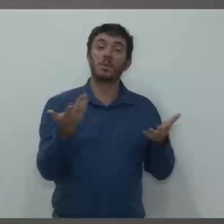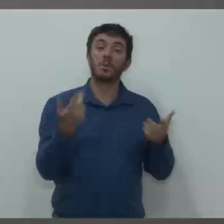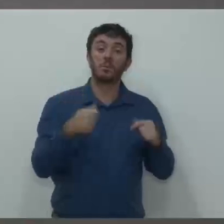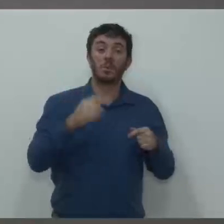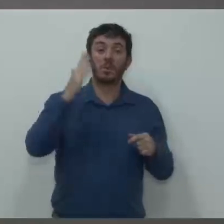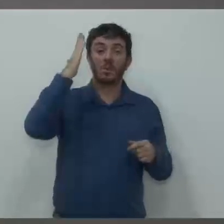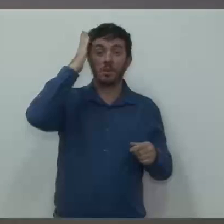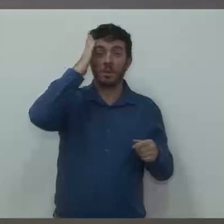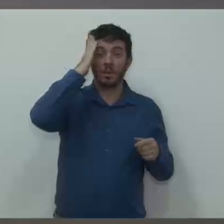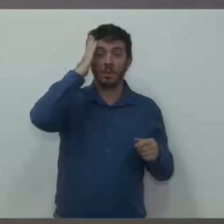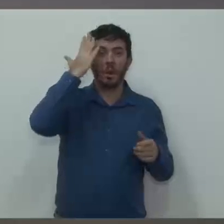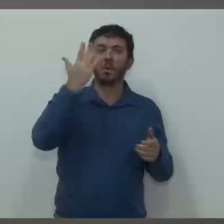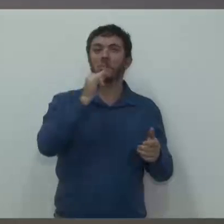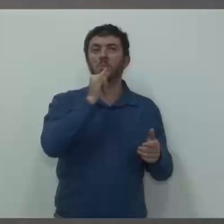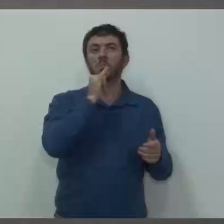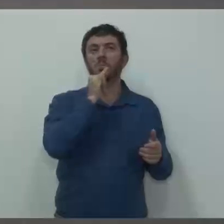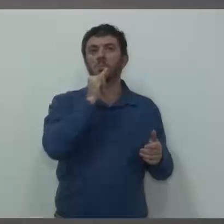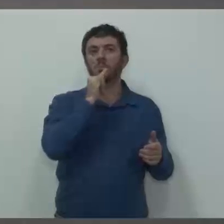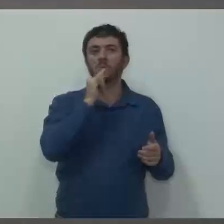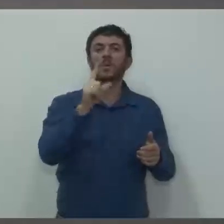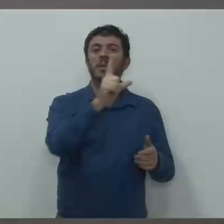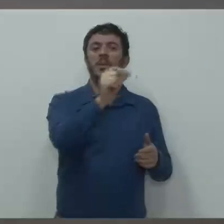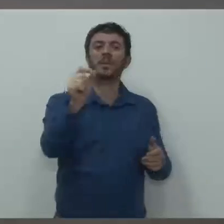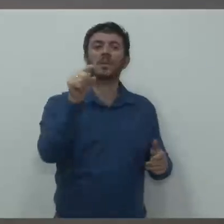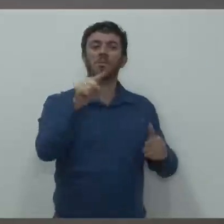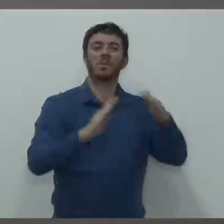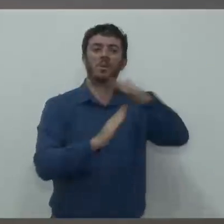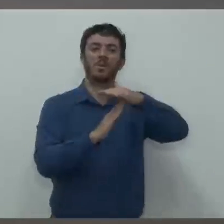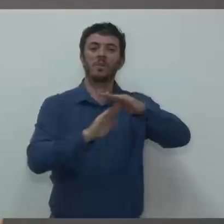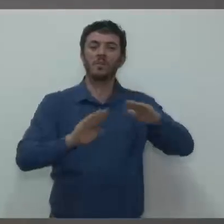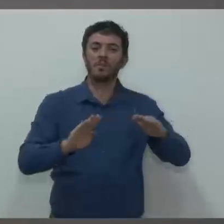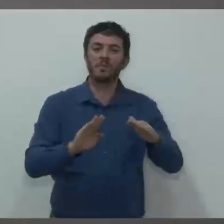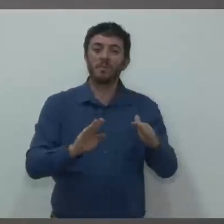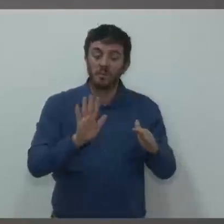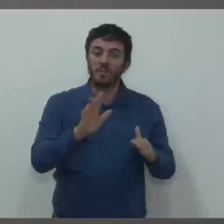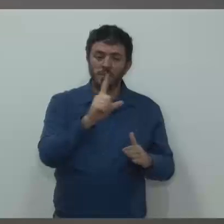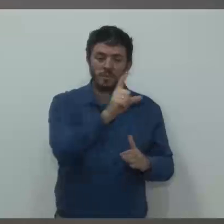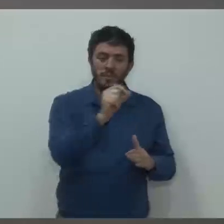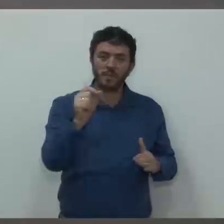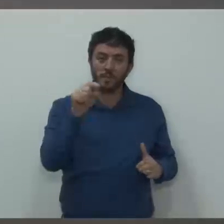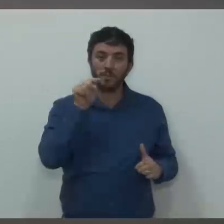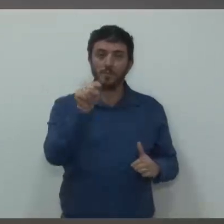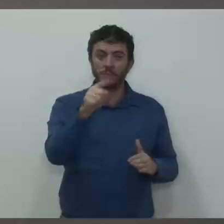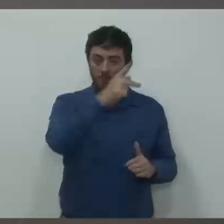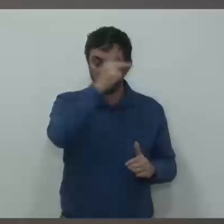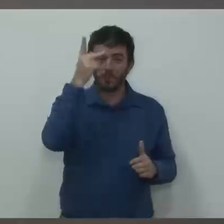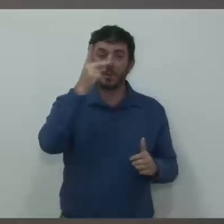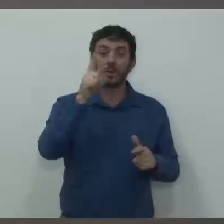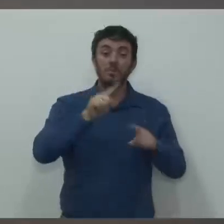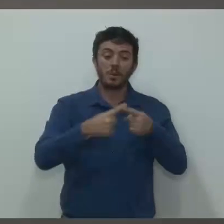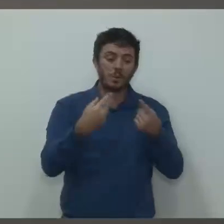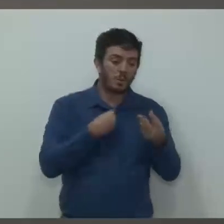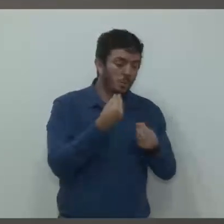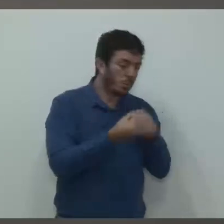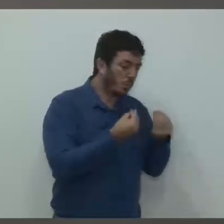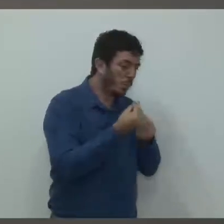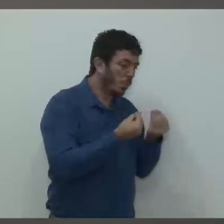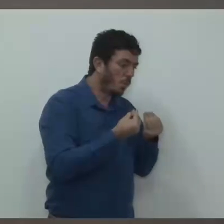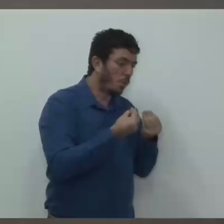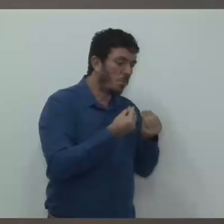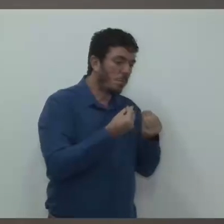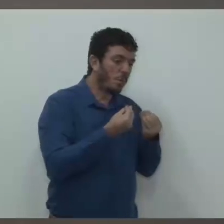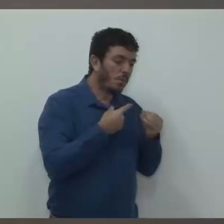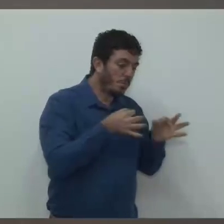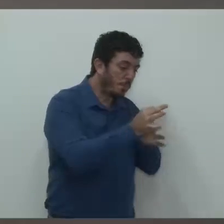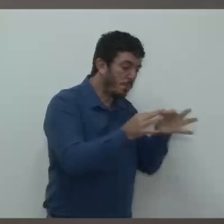saber, não é tudo isso, é 100 mil, tá bom. Para chegar a 100 mil, como é que a gente vai atender? De novo, se ele está falando aqui que é um plano social